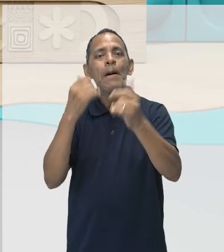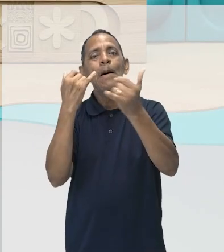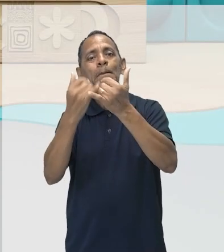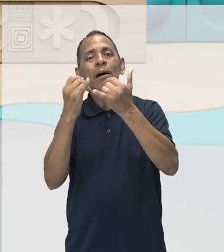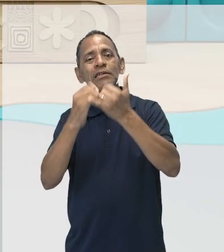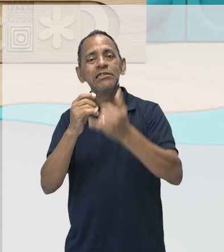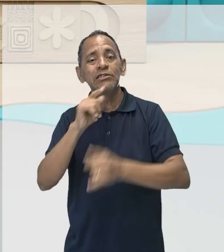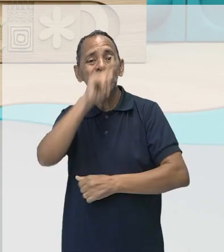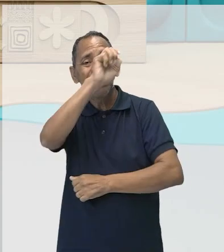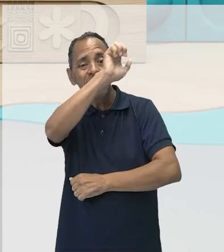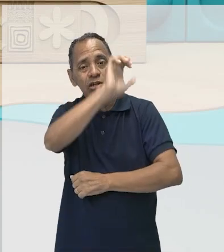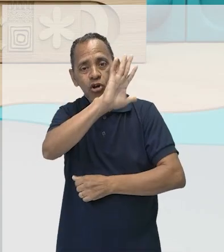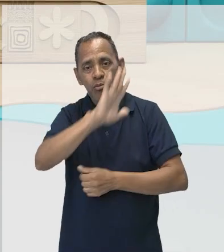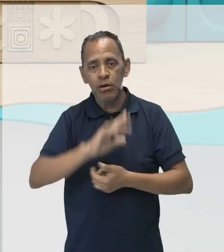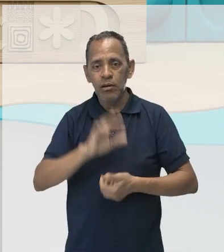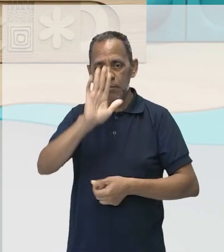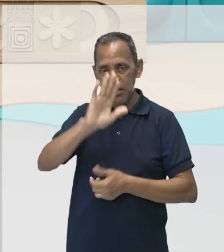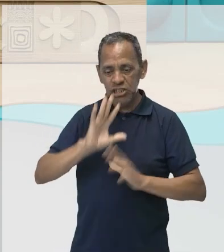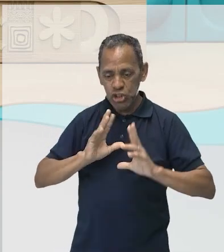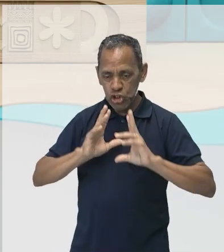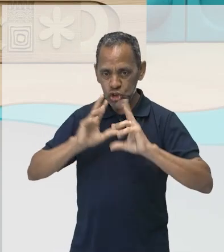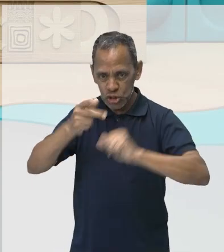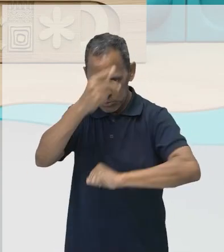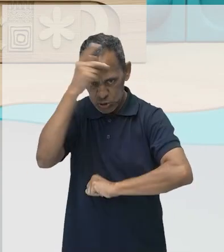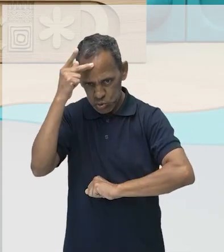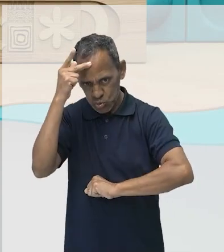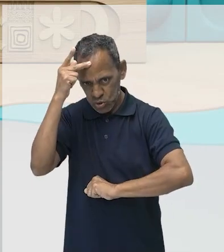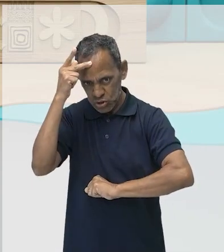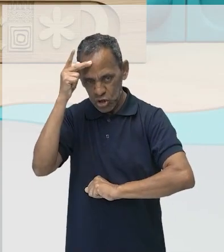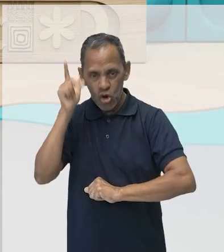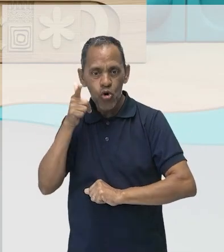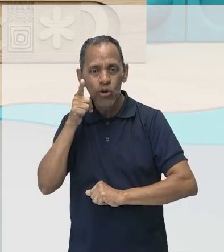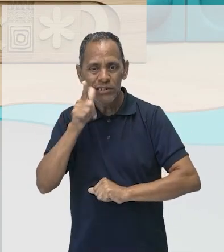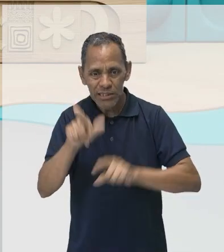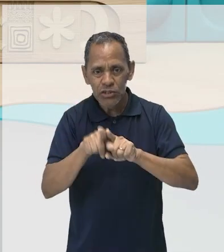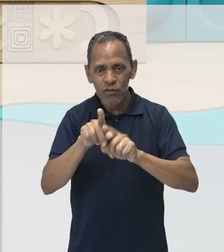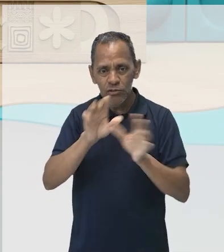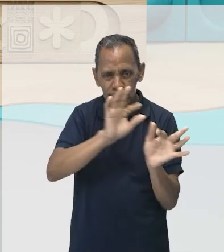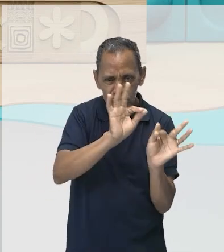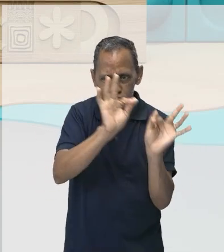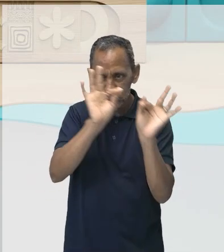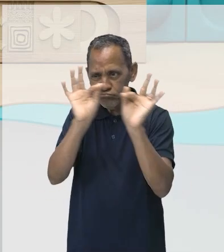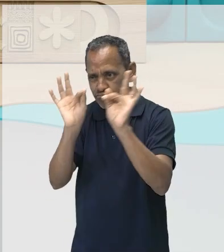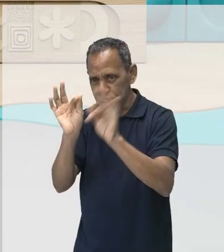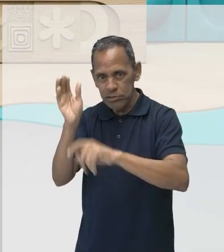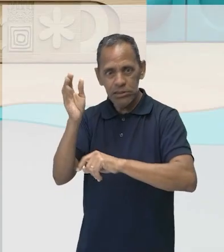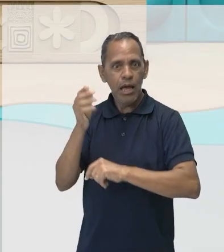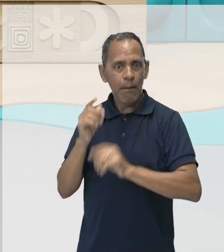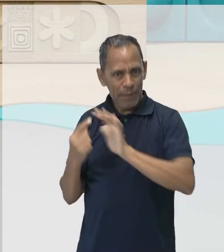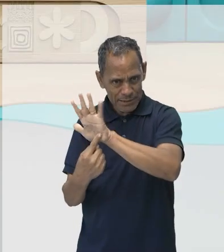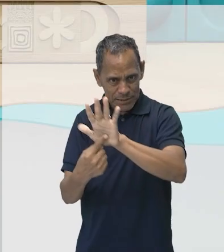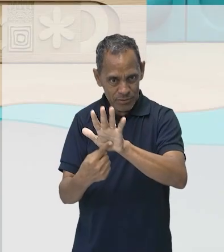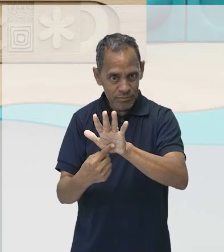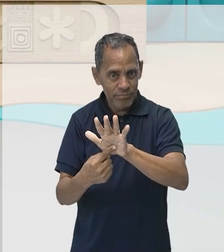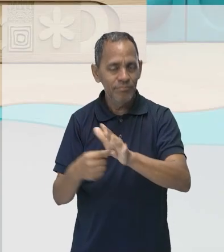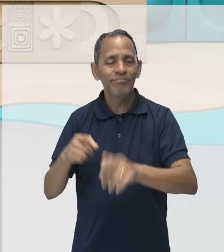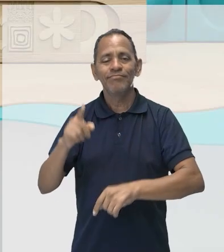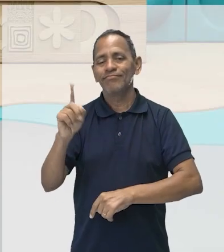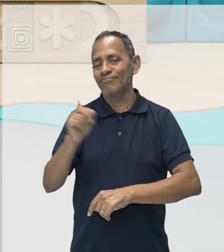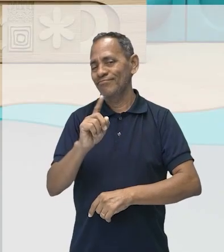da Europa. Mas será que todo o público de Manaus conseguia assistir esse